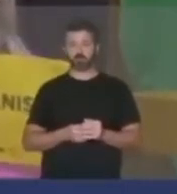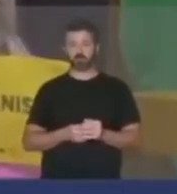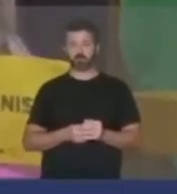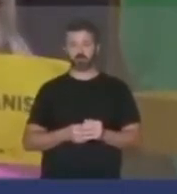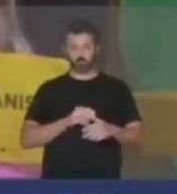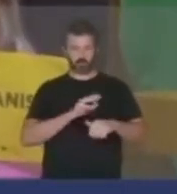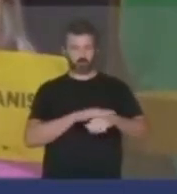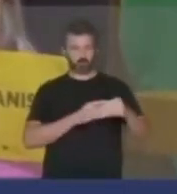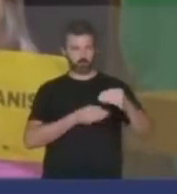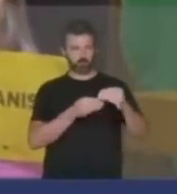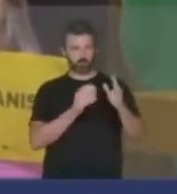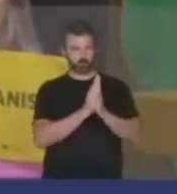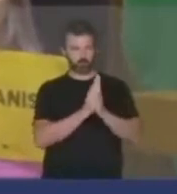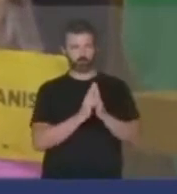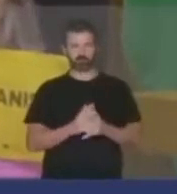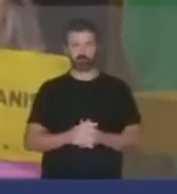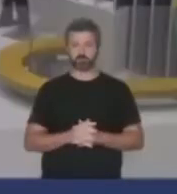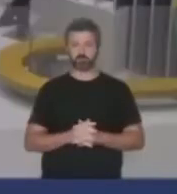presidente.